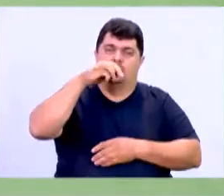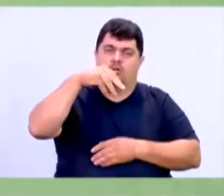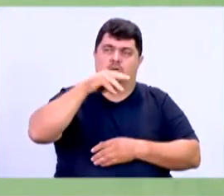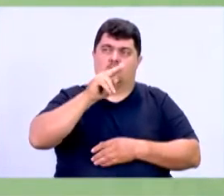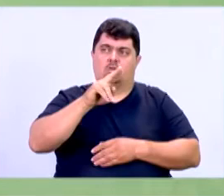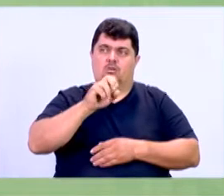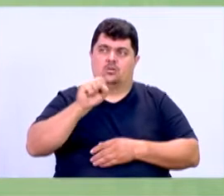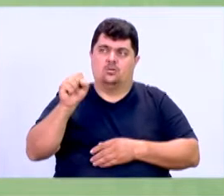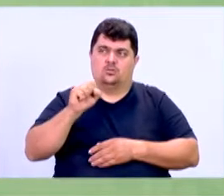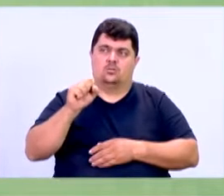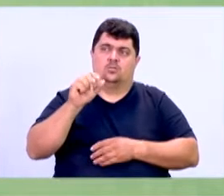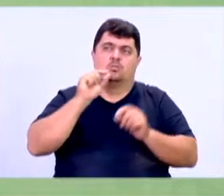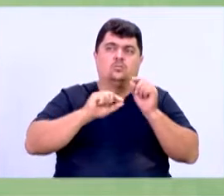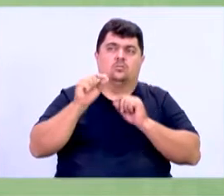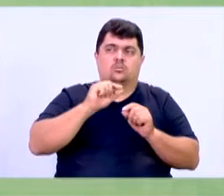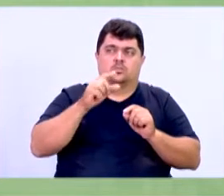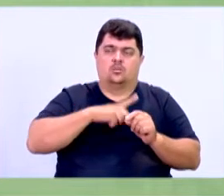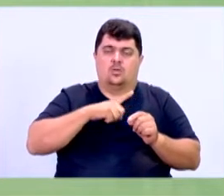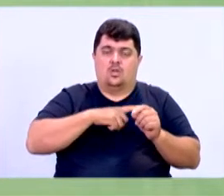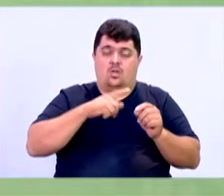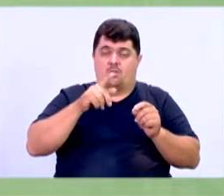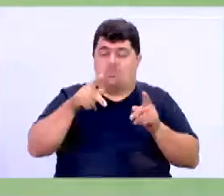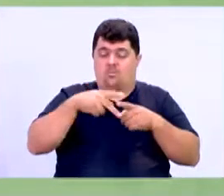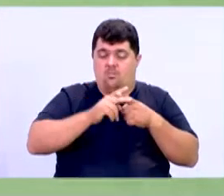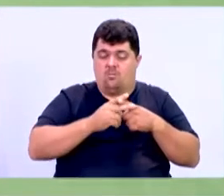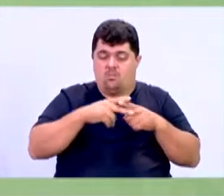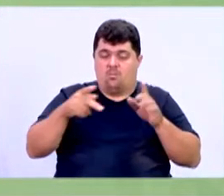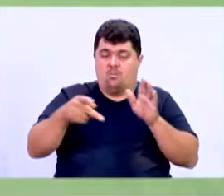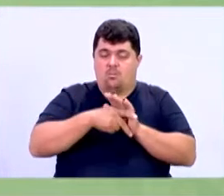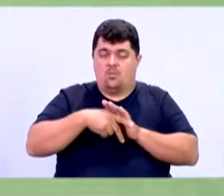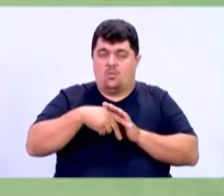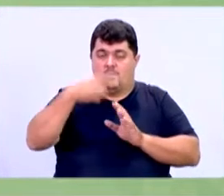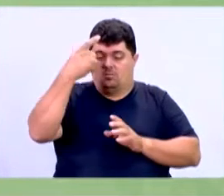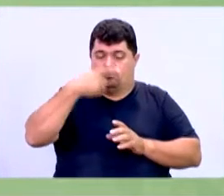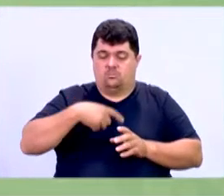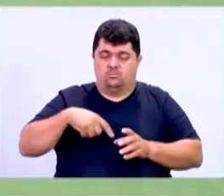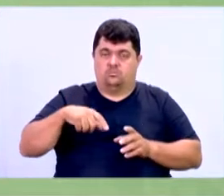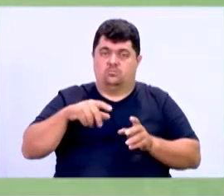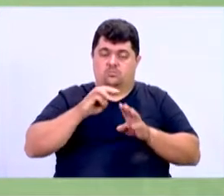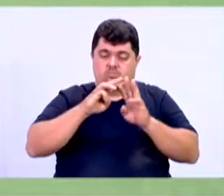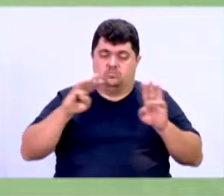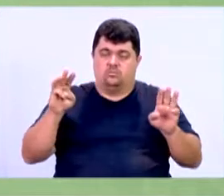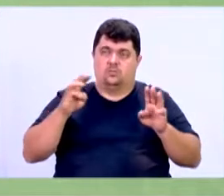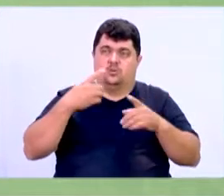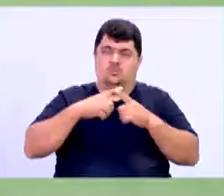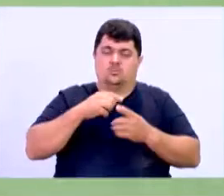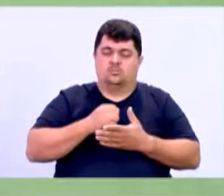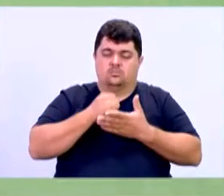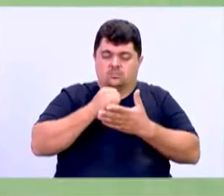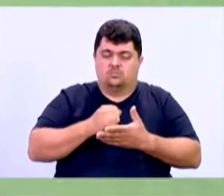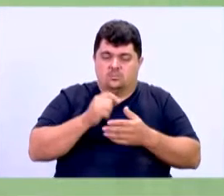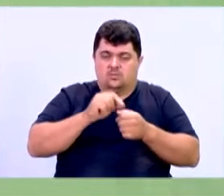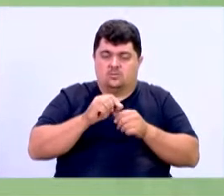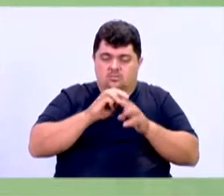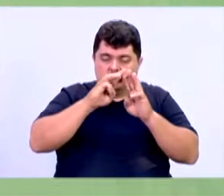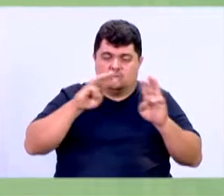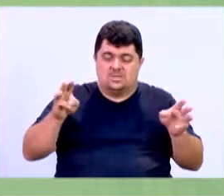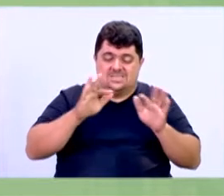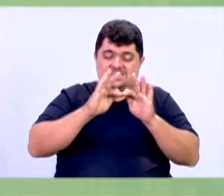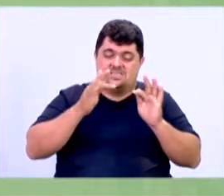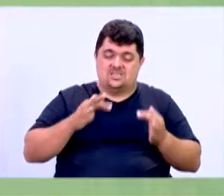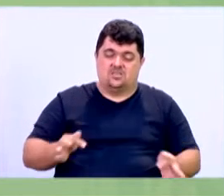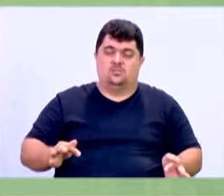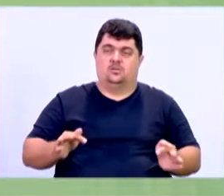Home Page Tools, ou seja, ferramentas para página pessoal, para auxiliar no desenvolvimento de páginas